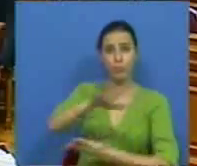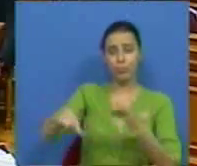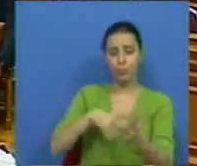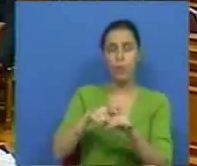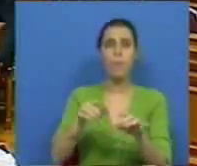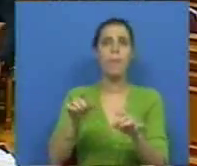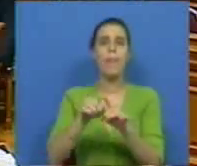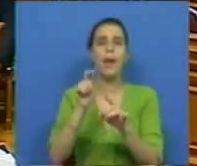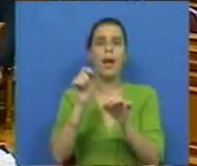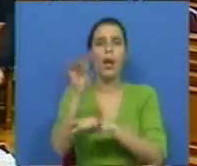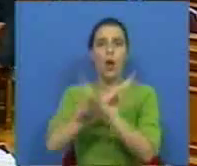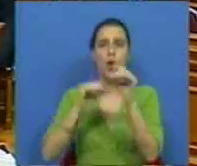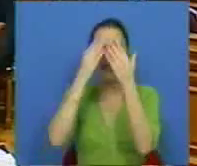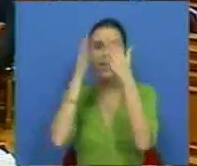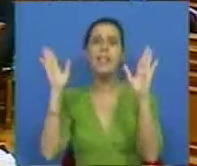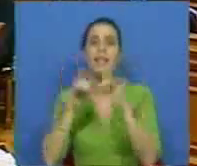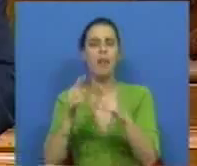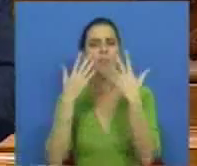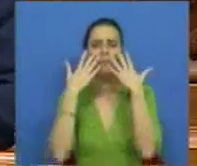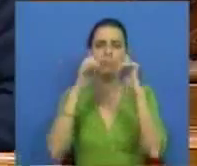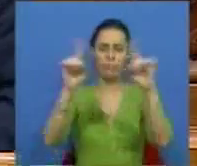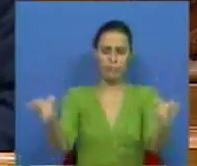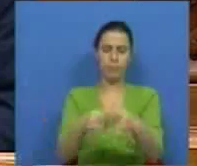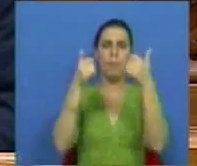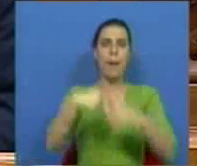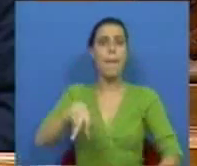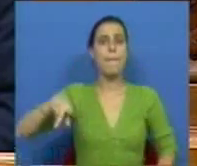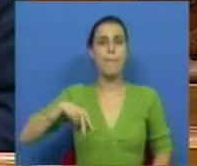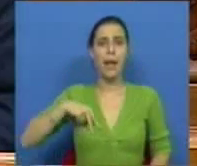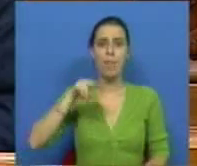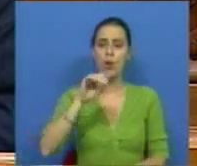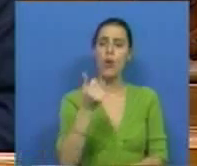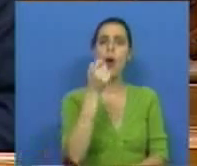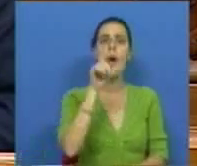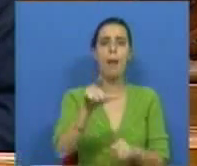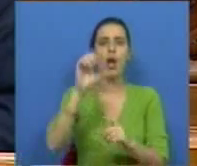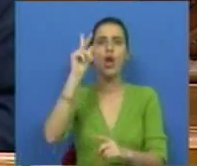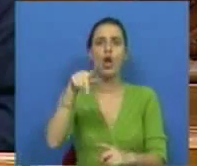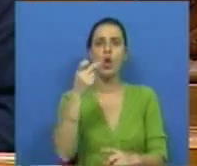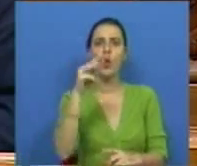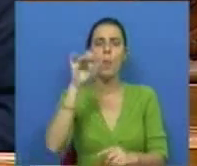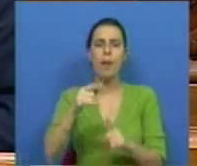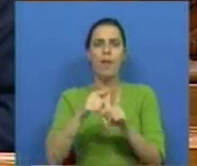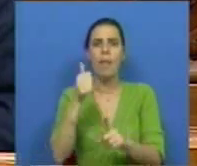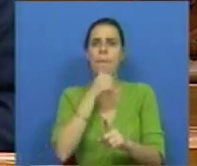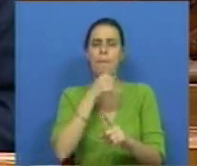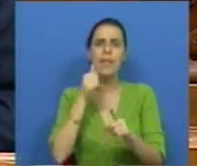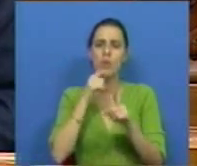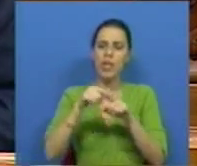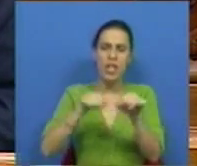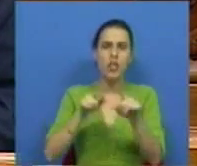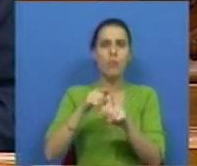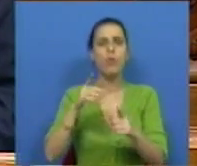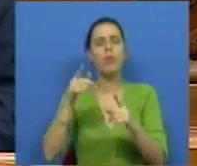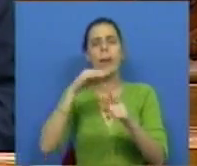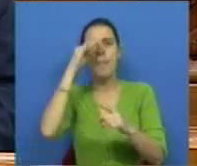desorientação da eurocracia foi bem sintetizada pelo Prémio Nobel Paul Krugman, quando falou de masoquismo europeu e